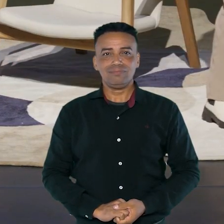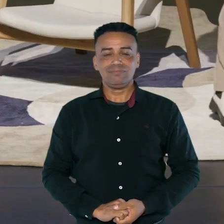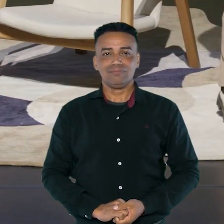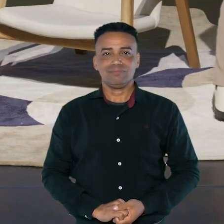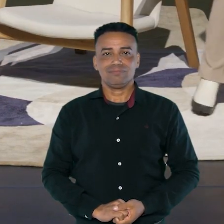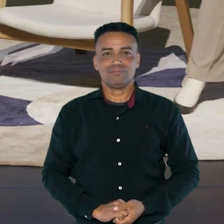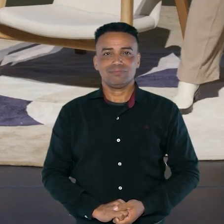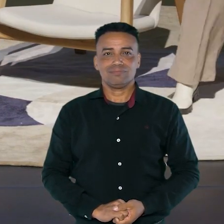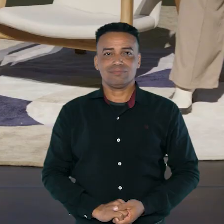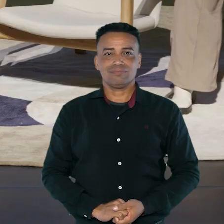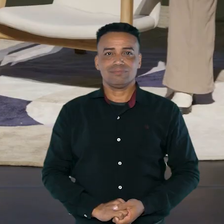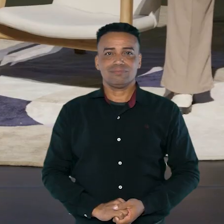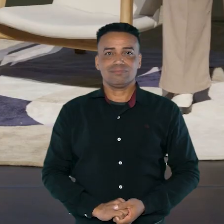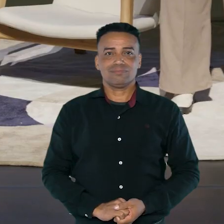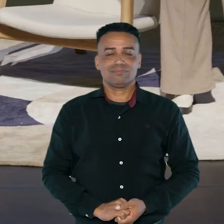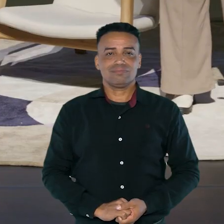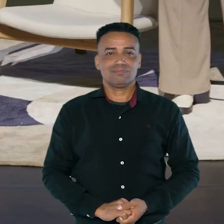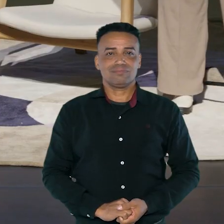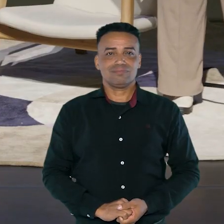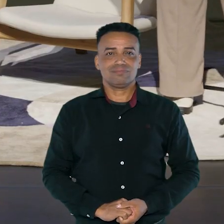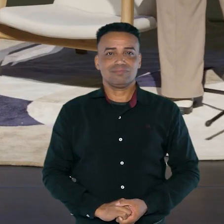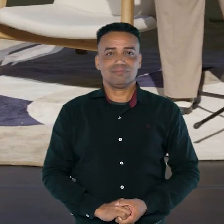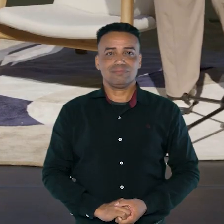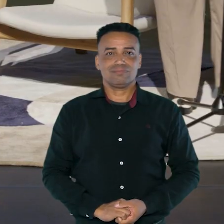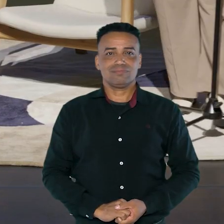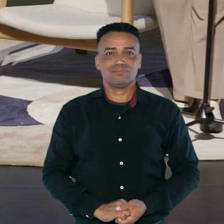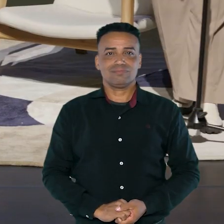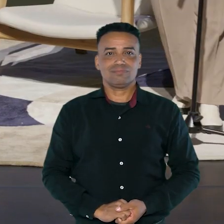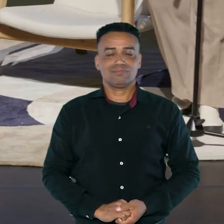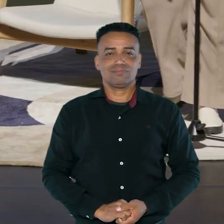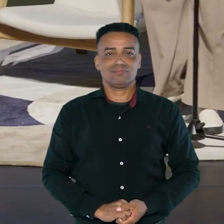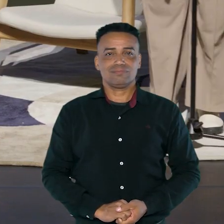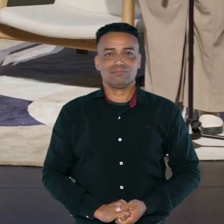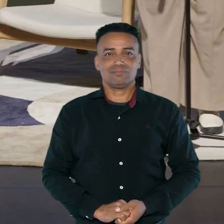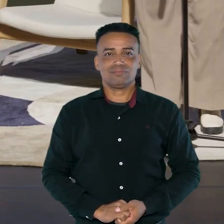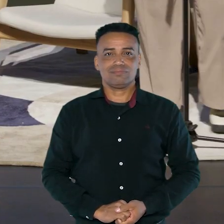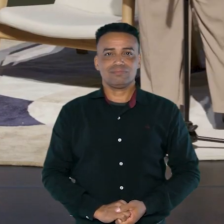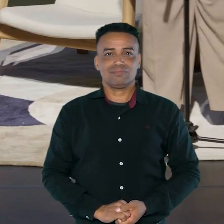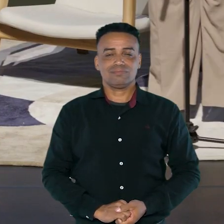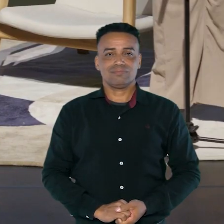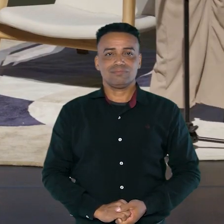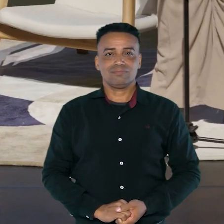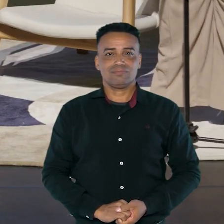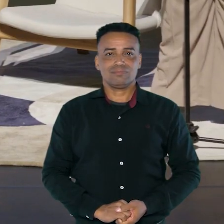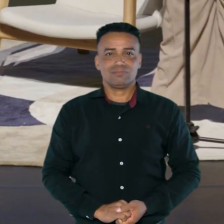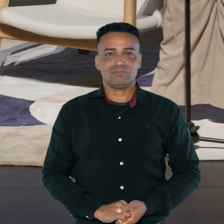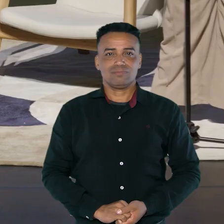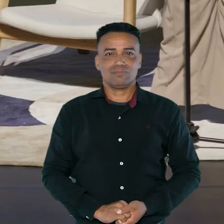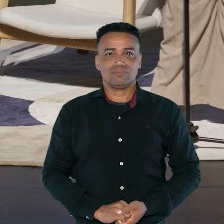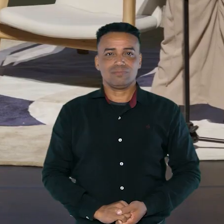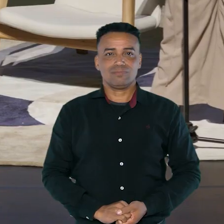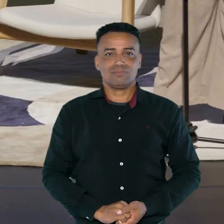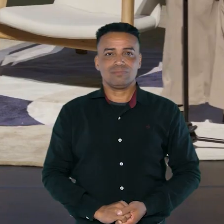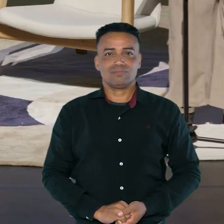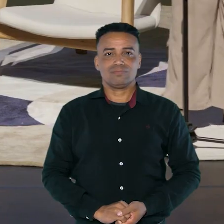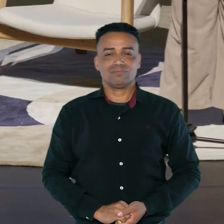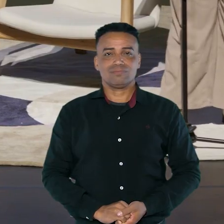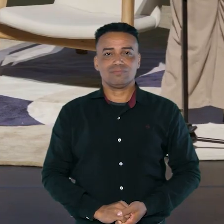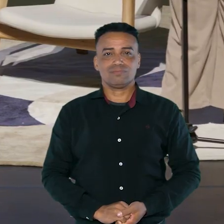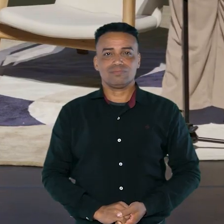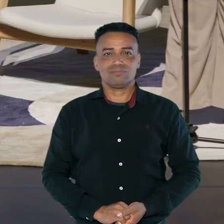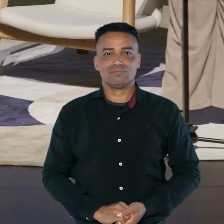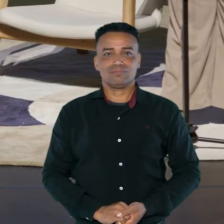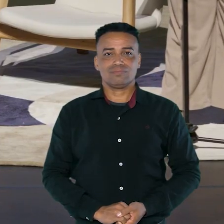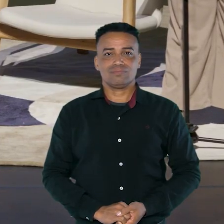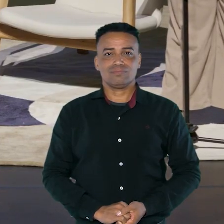levanta, pega o pedestal do microfone posicionando-o mais à frente, coloca o microfone no